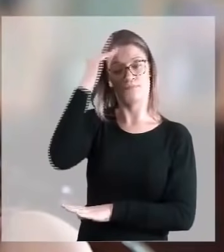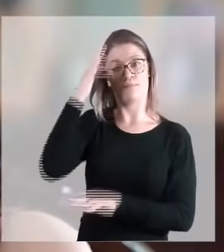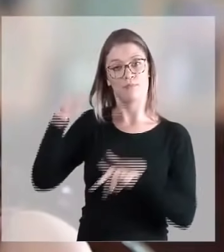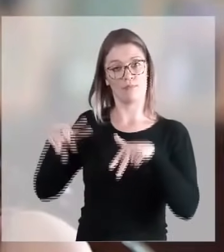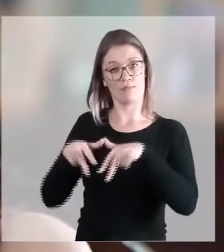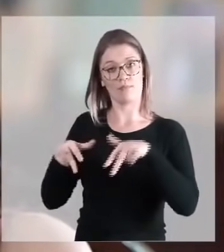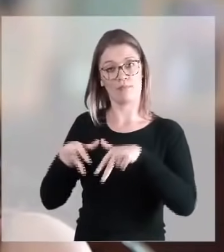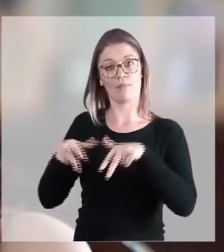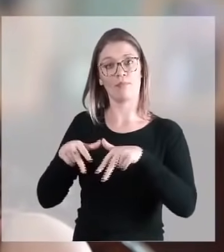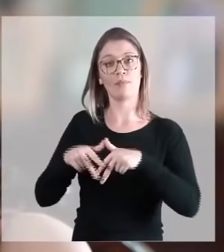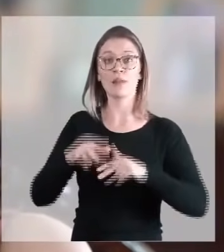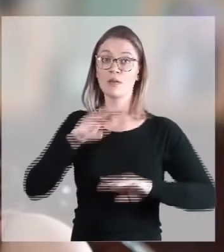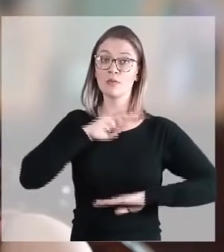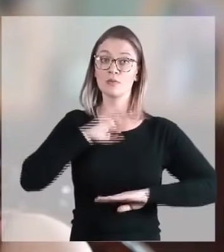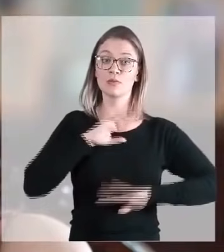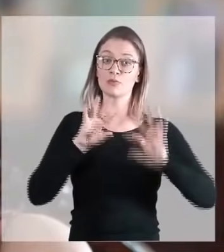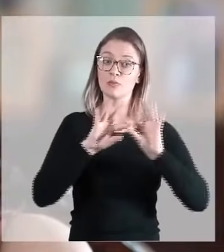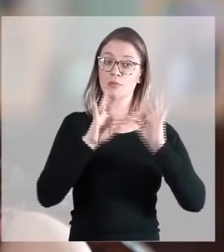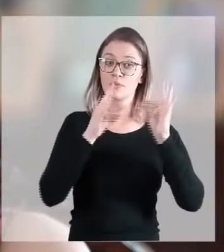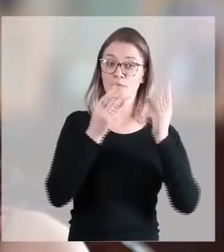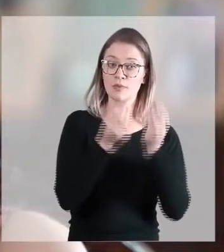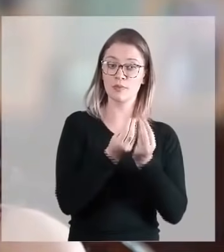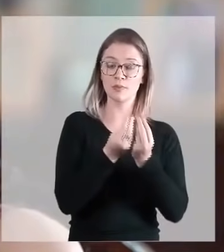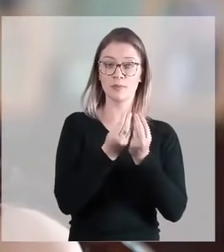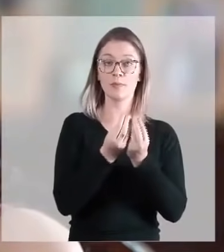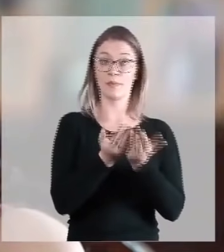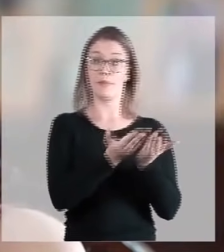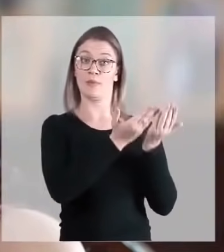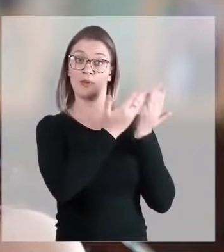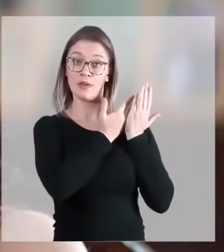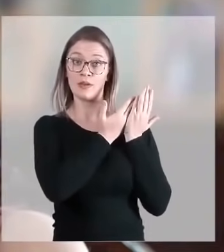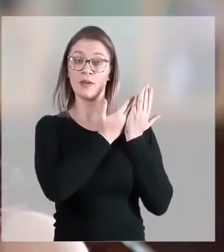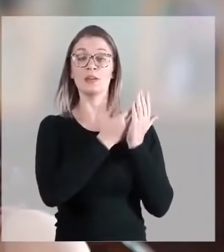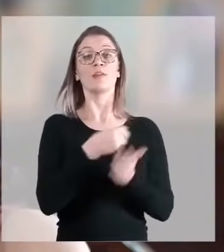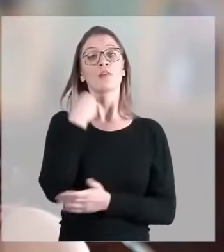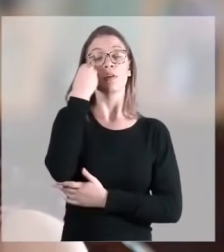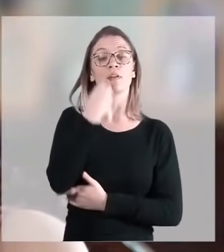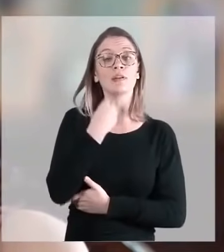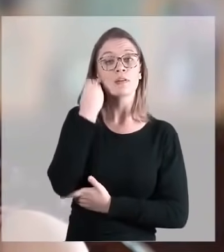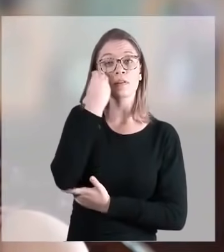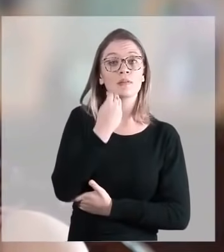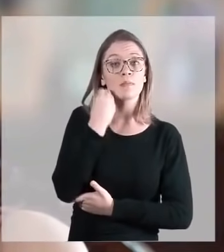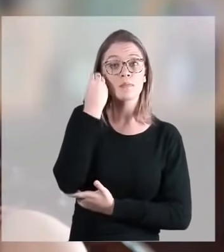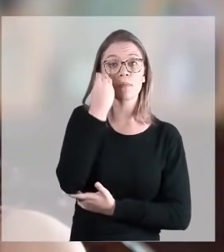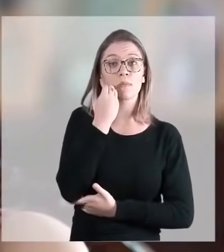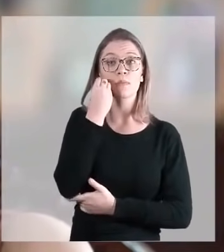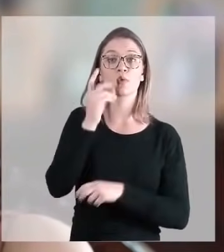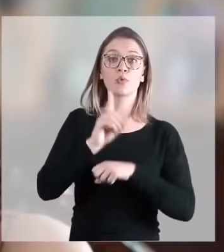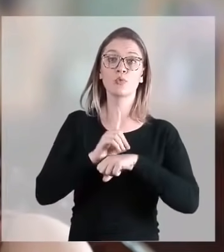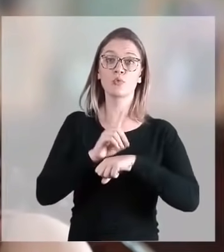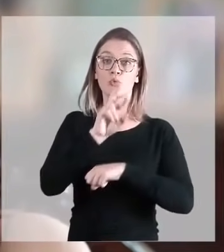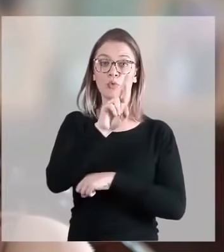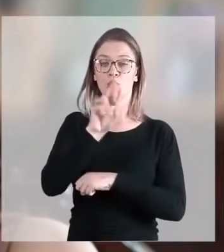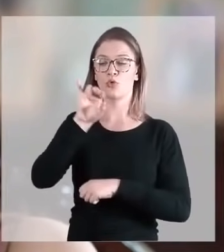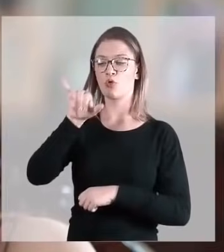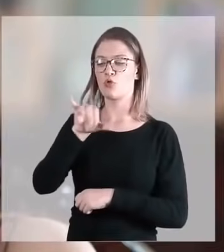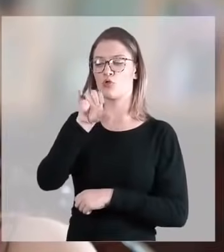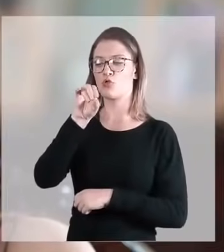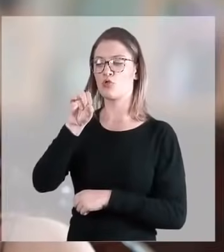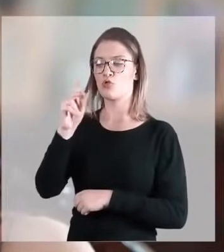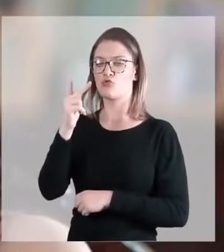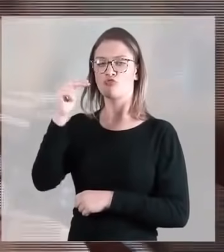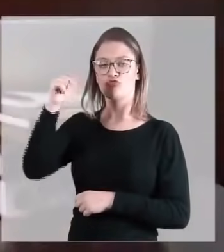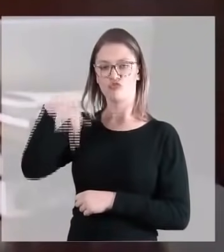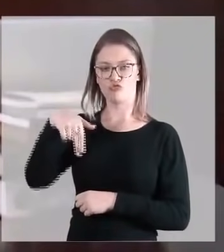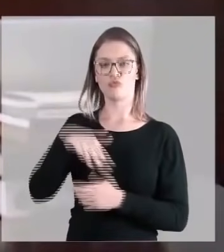Reimer, que foi uma espécie de cobaia de um experimento do Dr. John Money, um pesquisador da Universidade